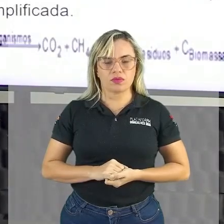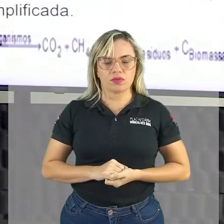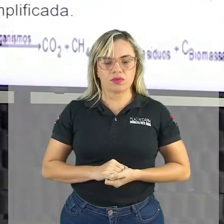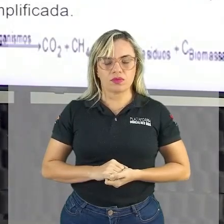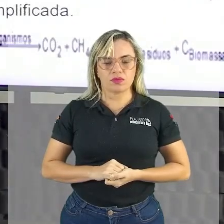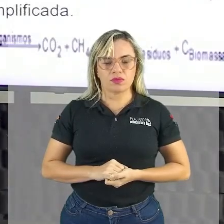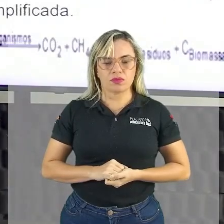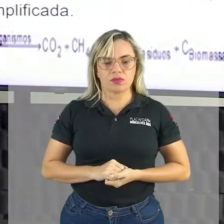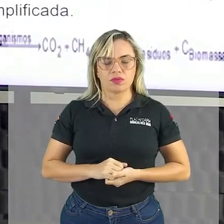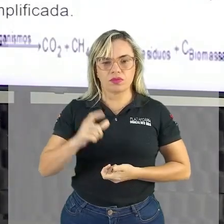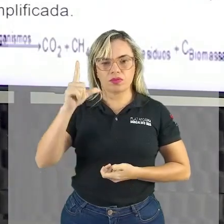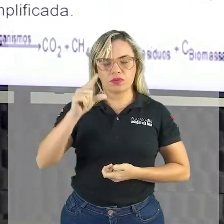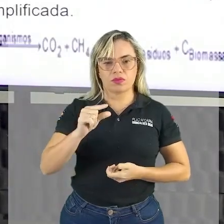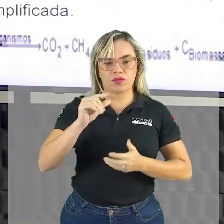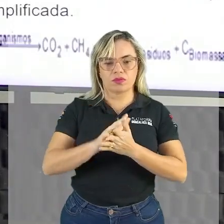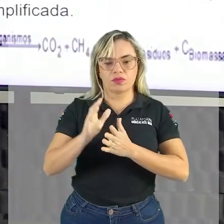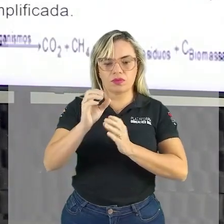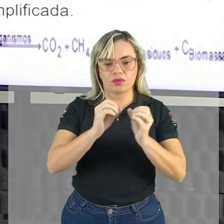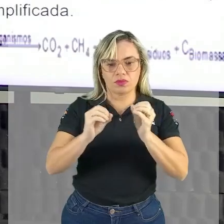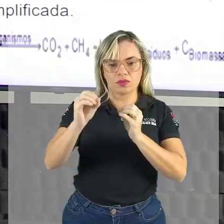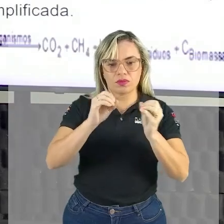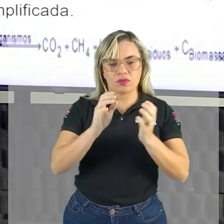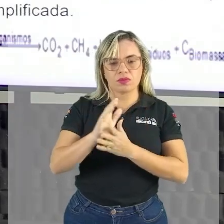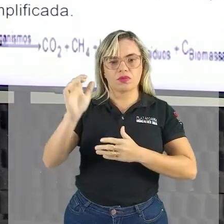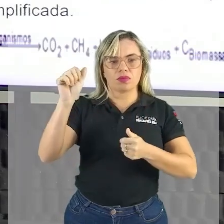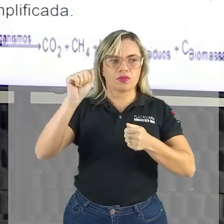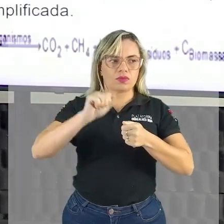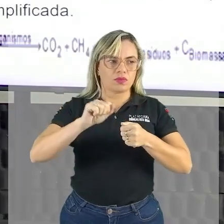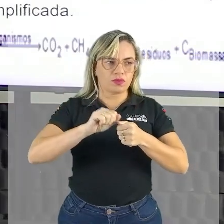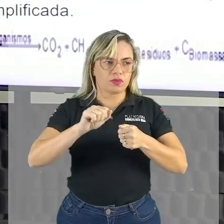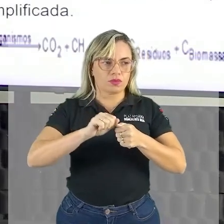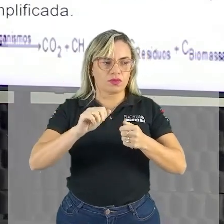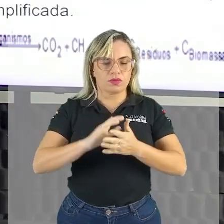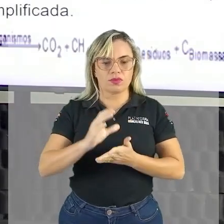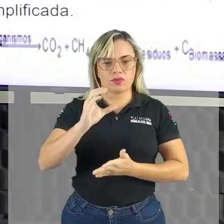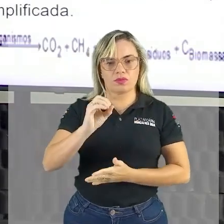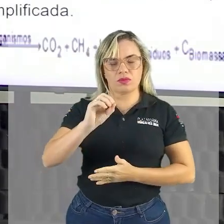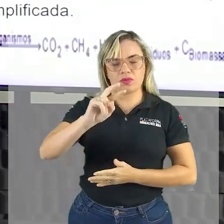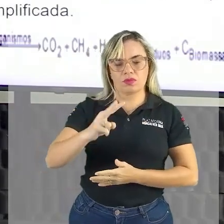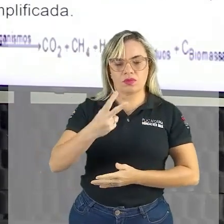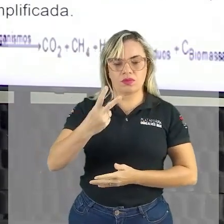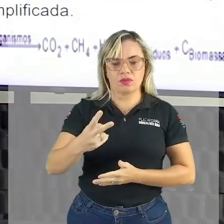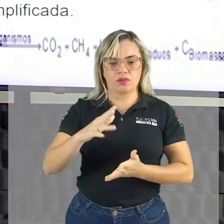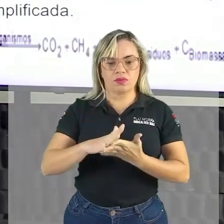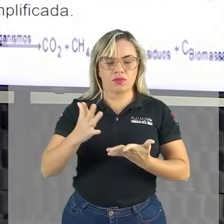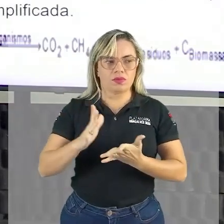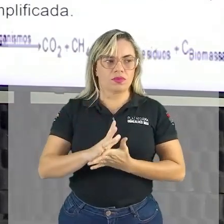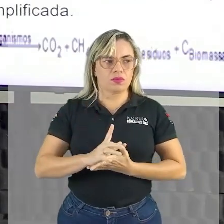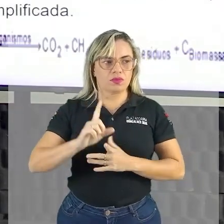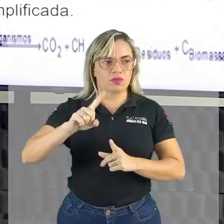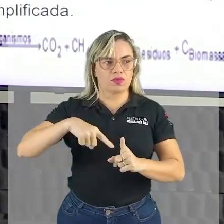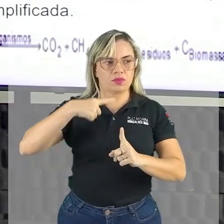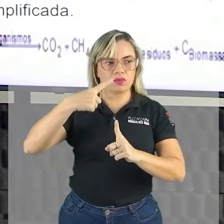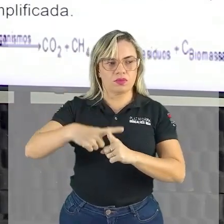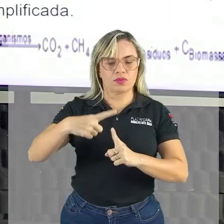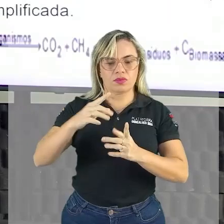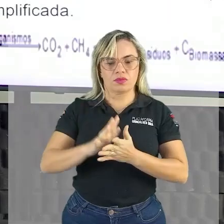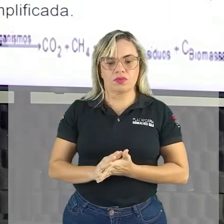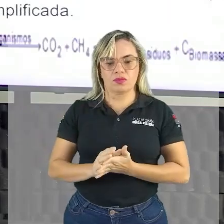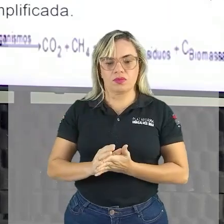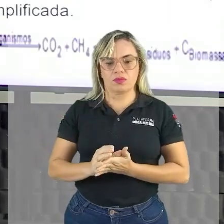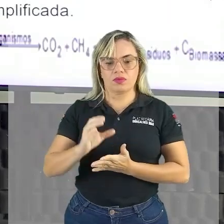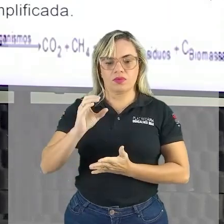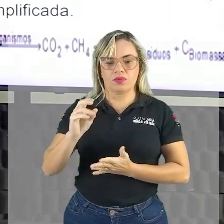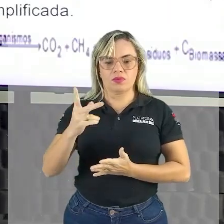por conta dos micro-organismos, você vai produzir gás carbônico. O que mais? Metano. O